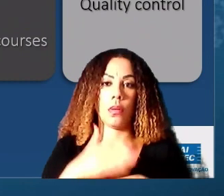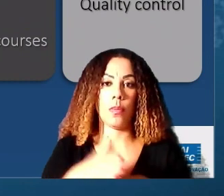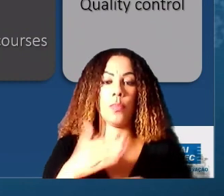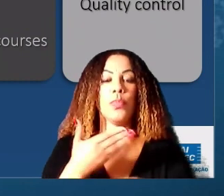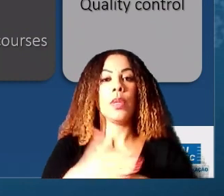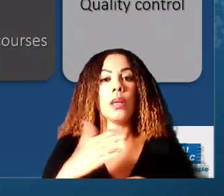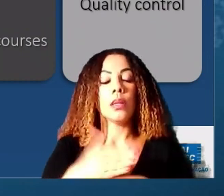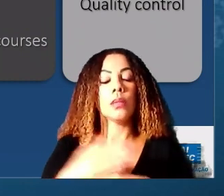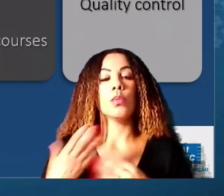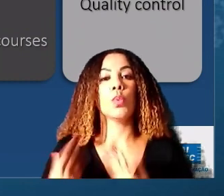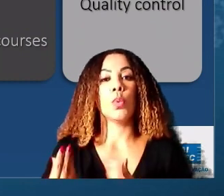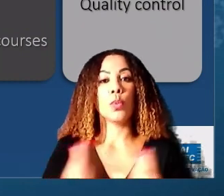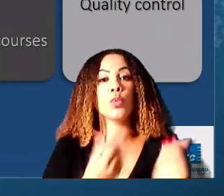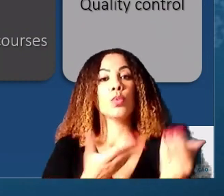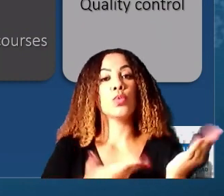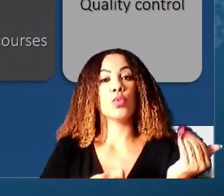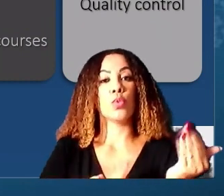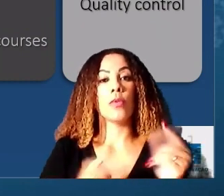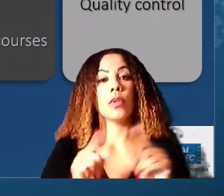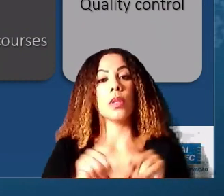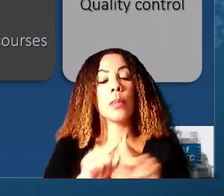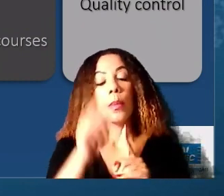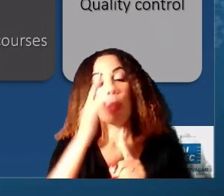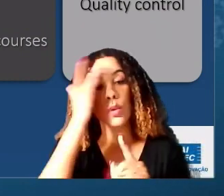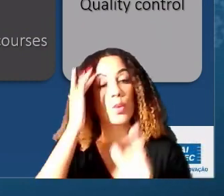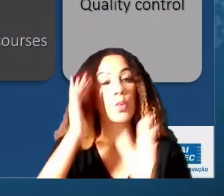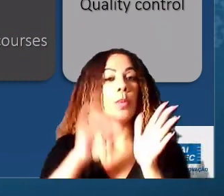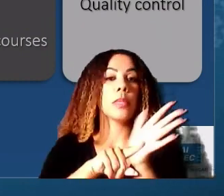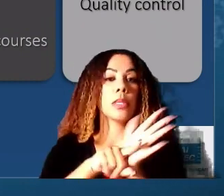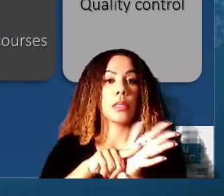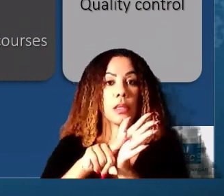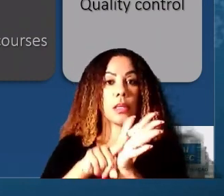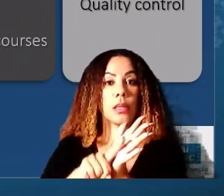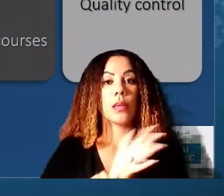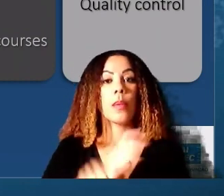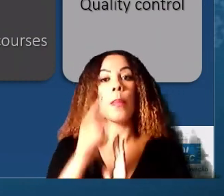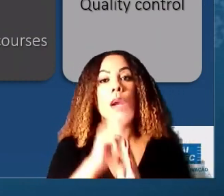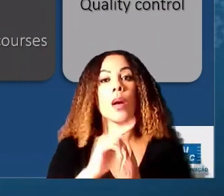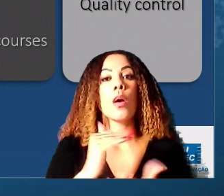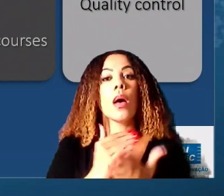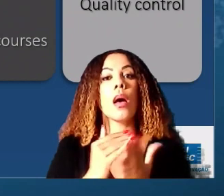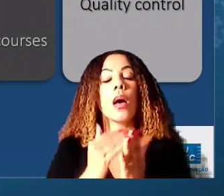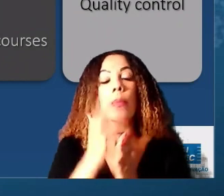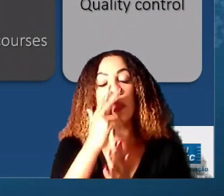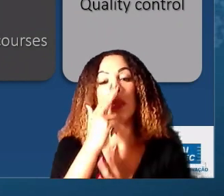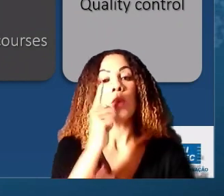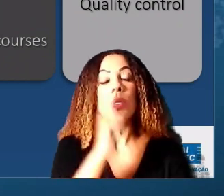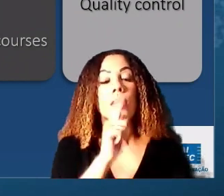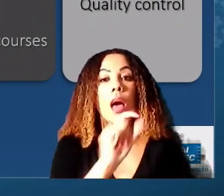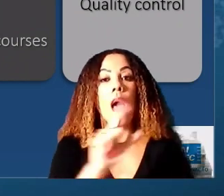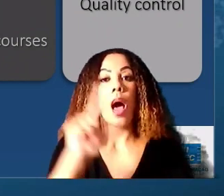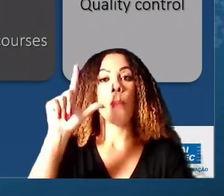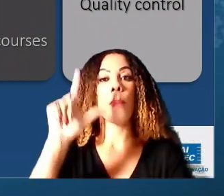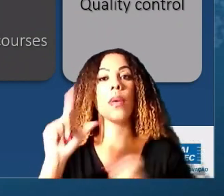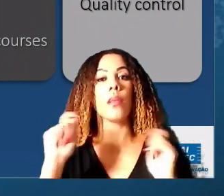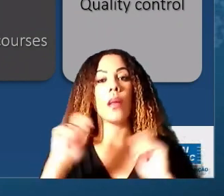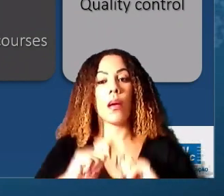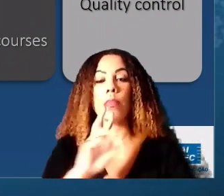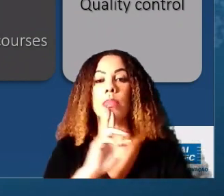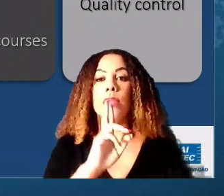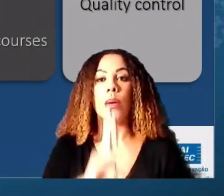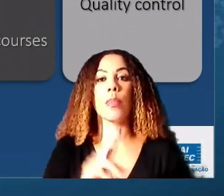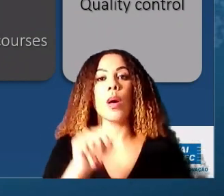muitas jovens e pesquisadores para aumentar a nossa capacidade de responder a esse tipo de